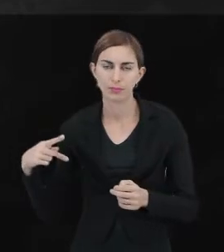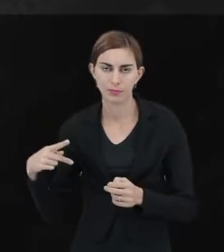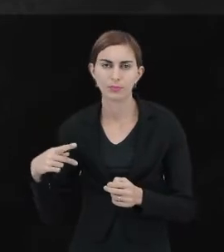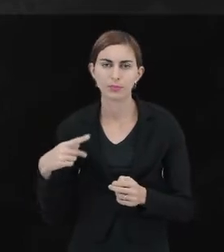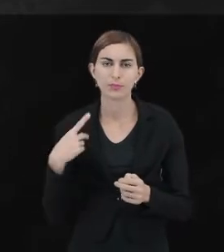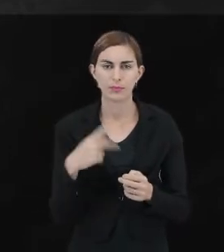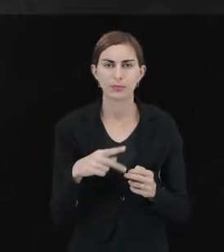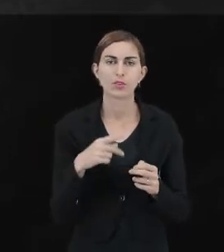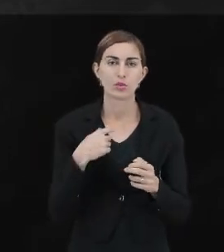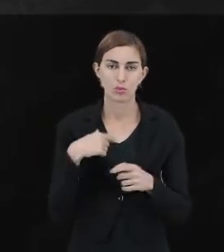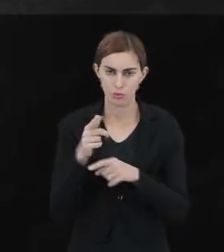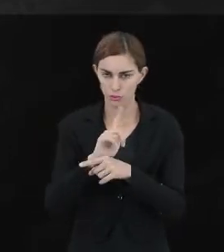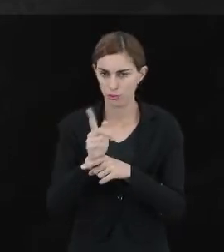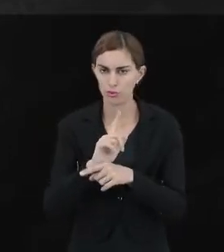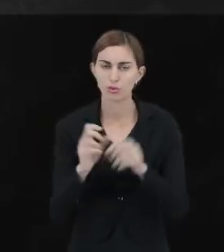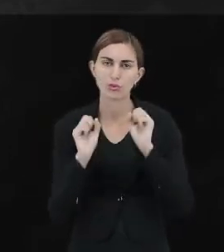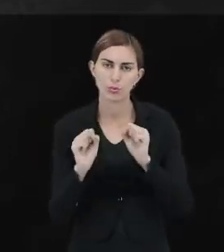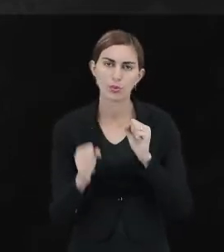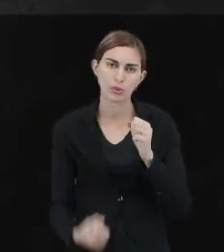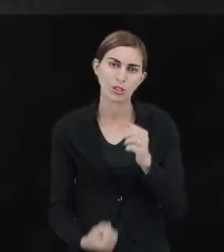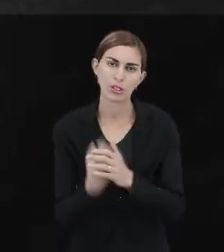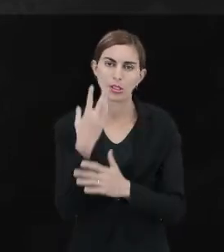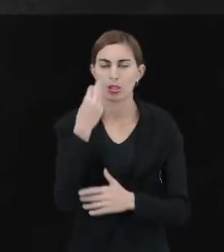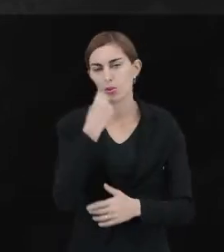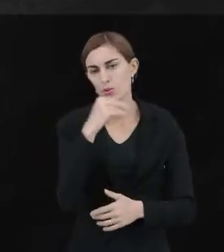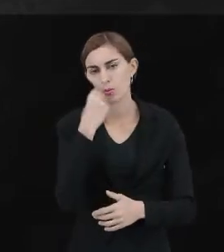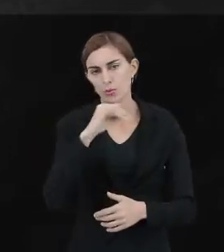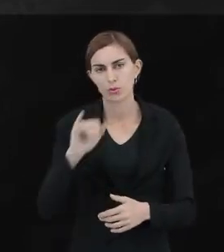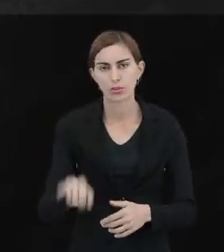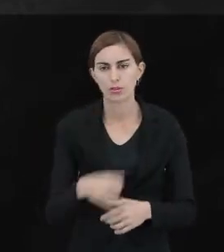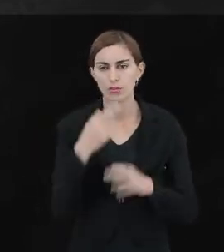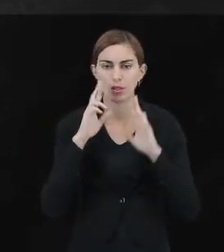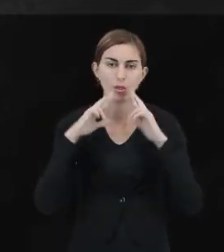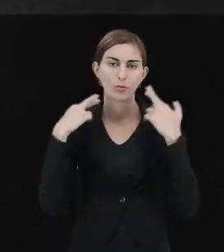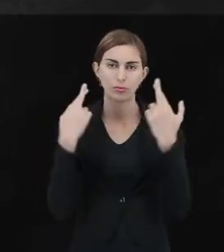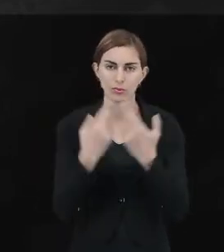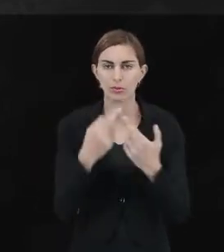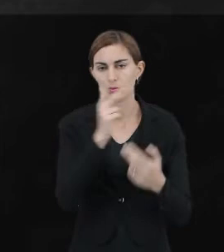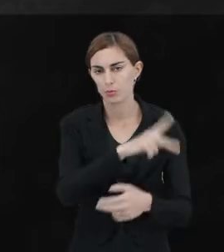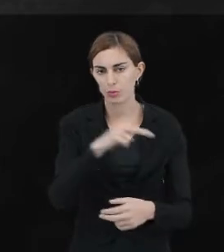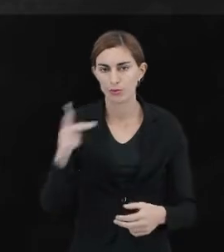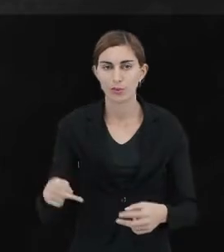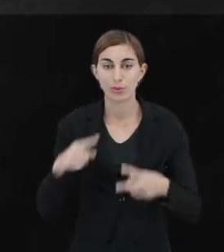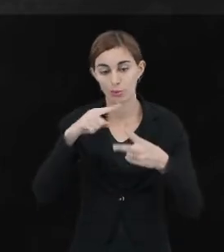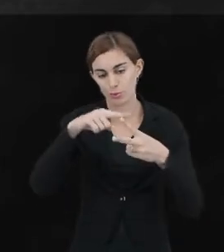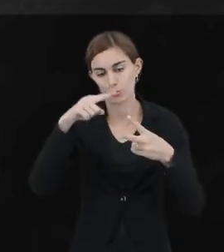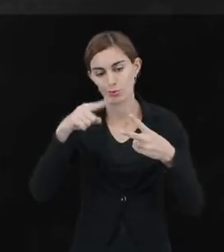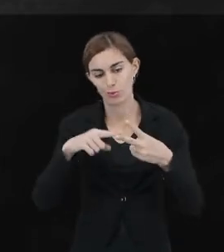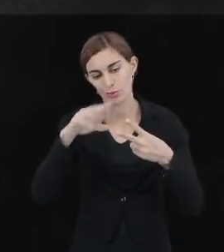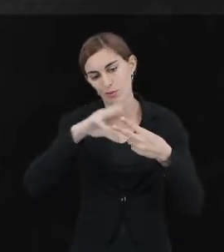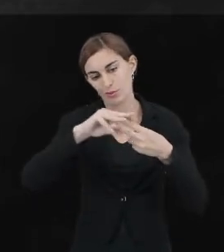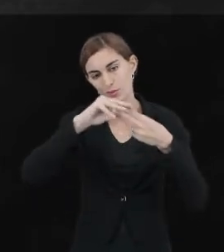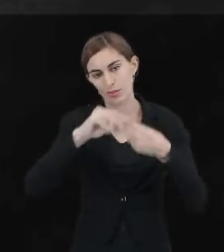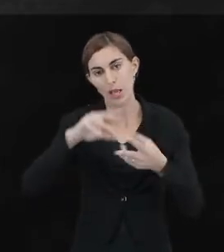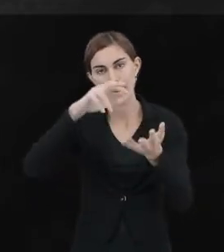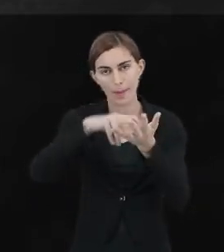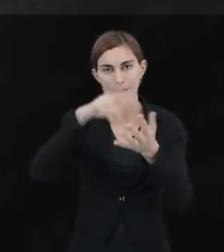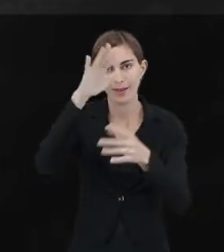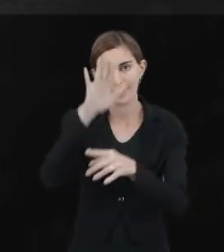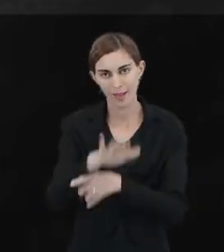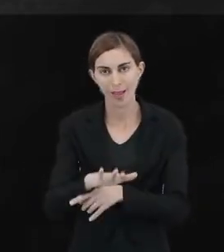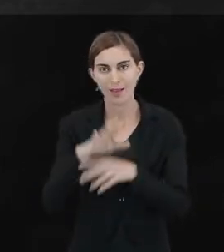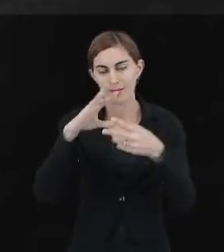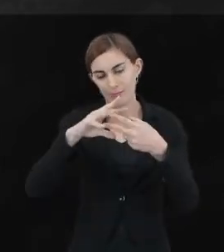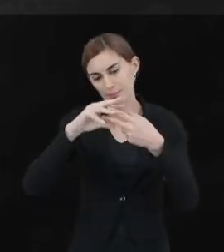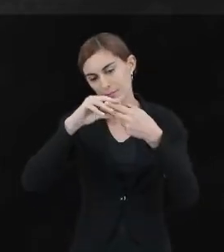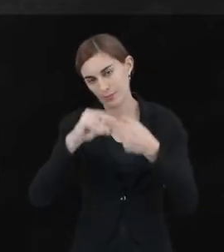PPP. Para tanto, o gestor pode criar oportunidades de reuniões dos professores dos dois turnos em conjunto, para que o